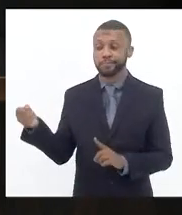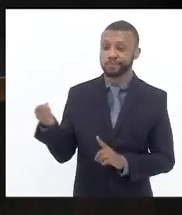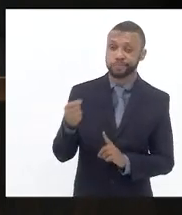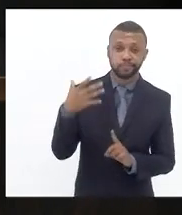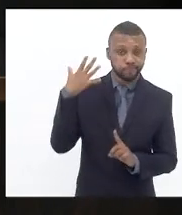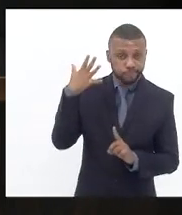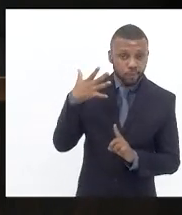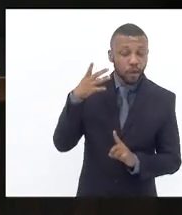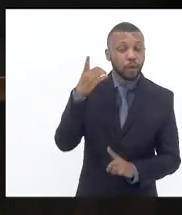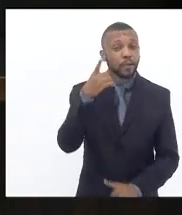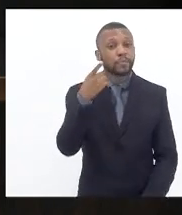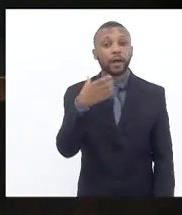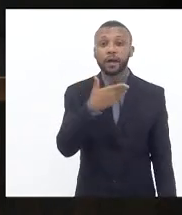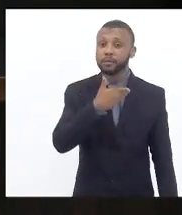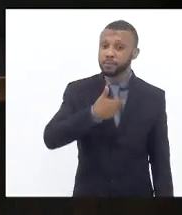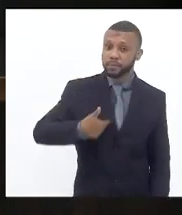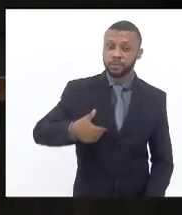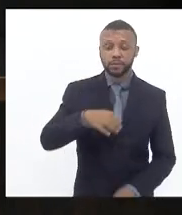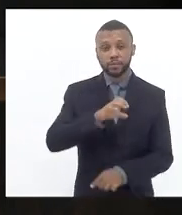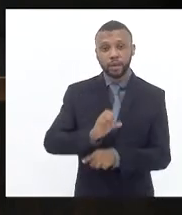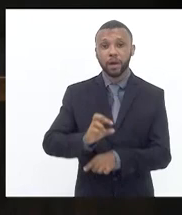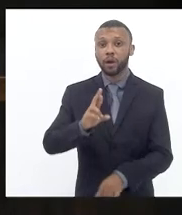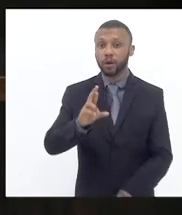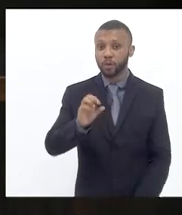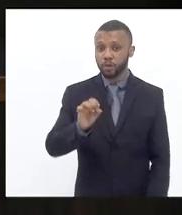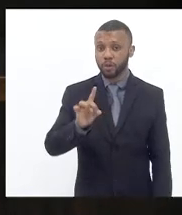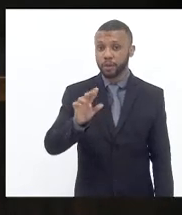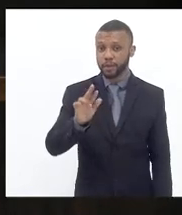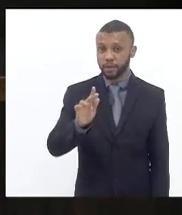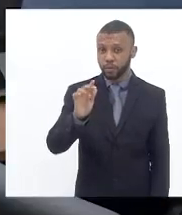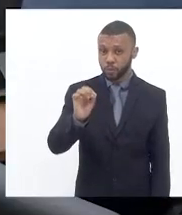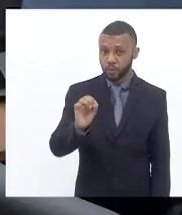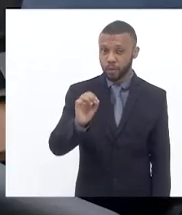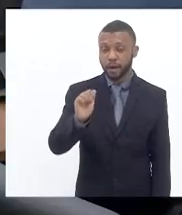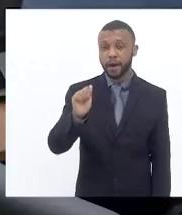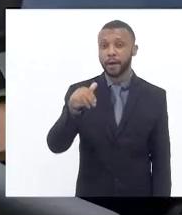estadual Rodrigo Amorim